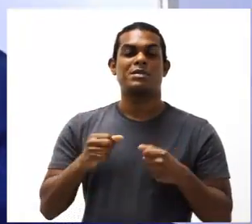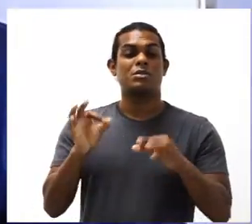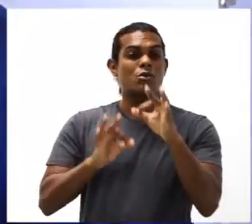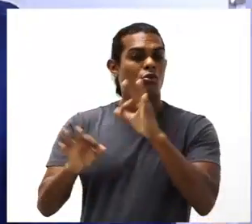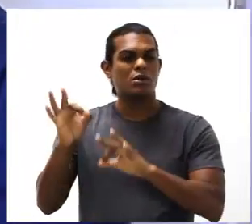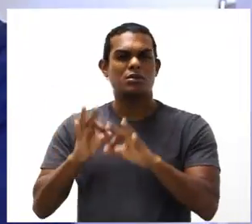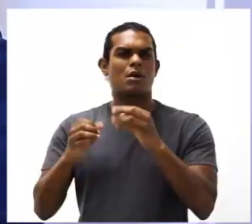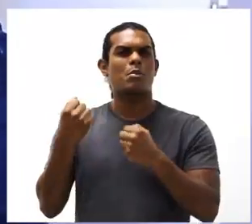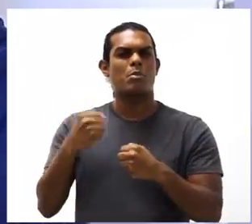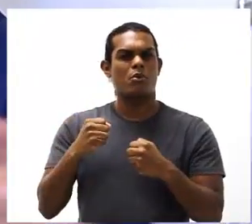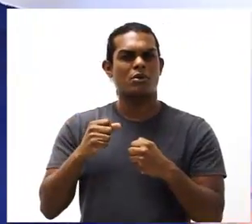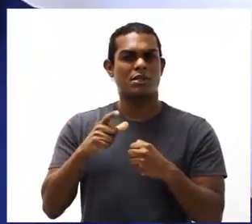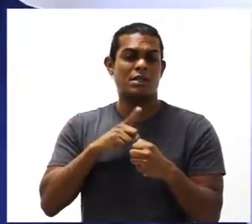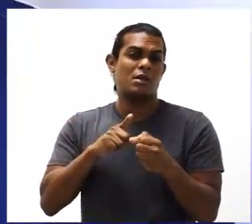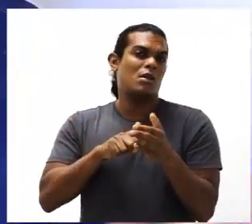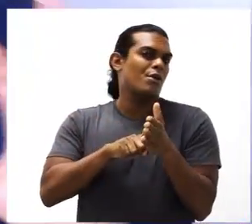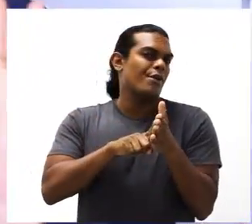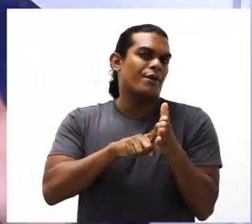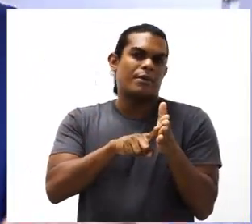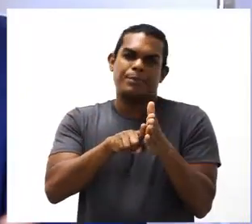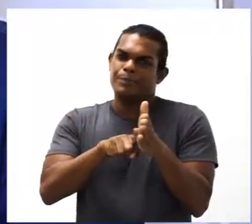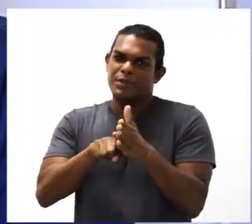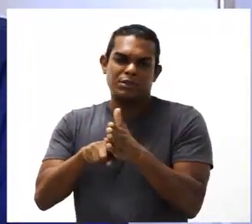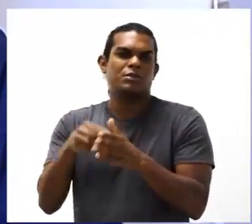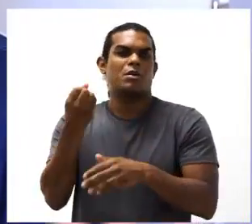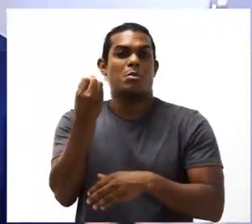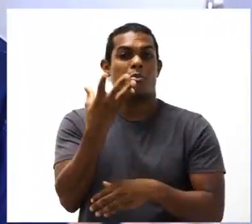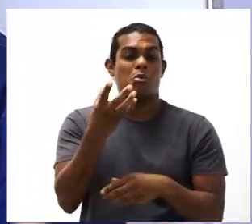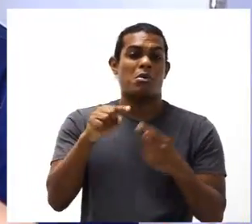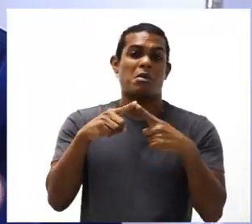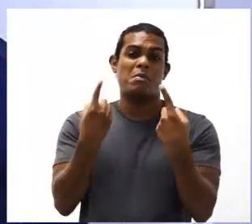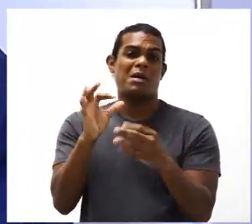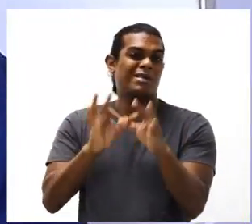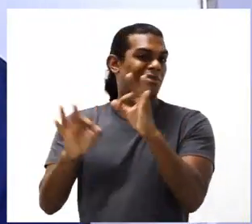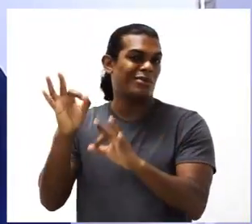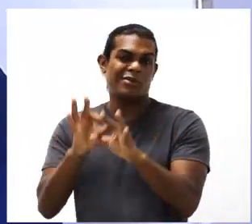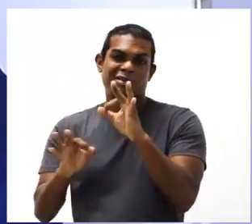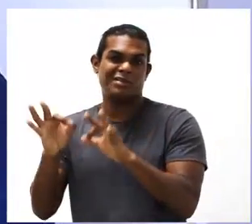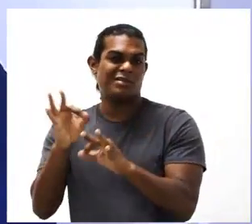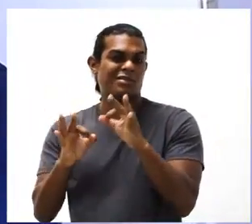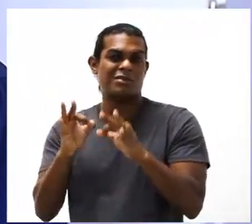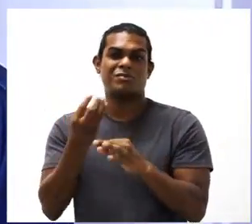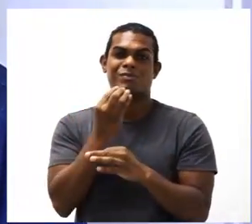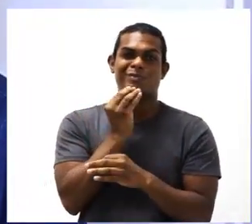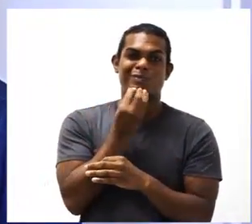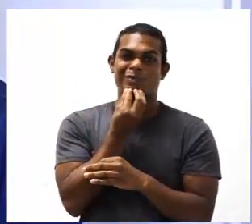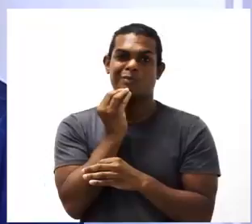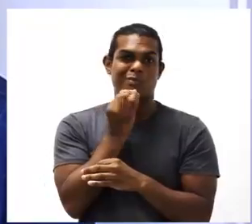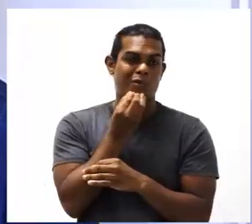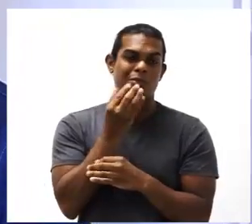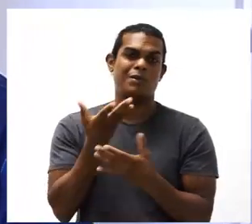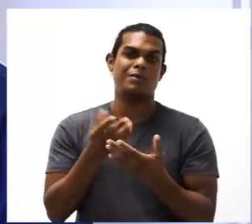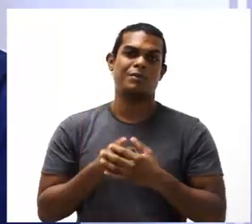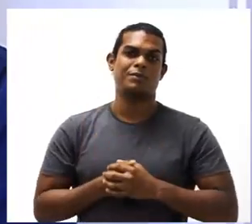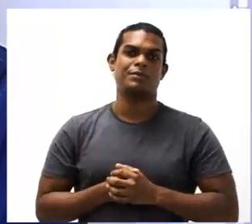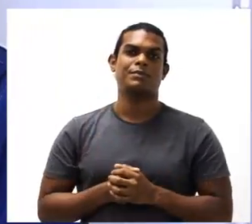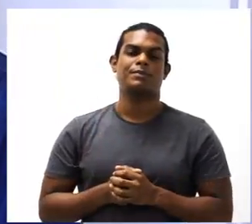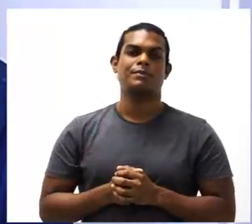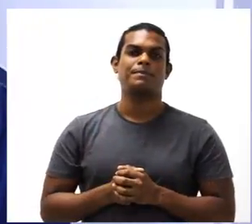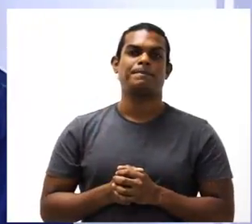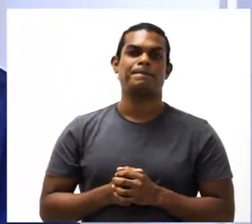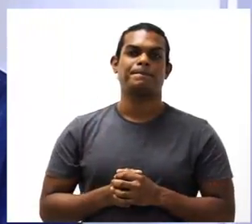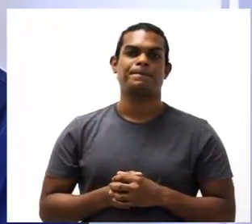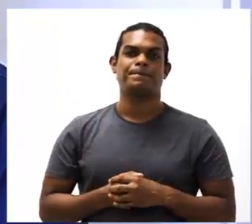informações puramente e das informações registradas em si, não vão me dar essa capacidade de uma gestão mais ampla, que são os